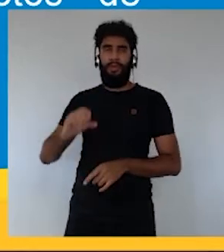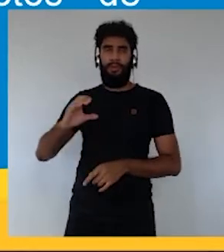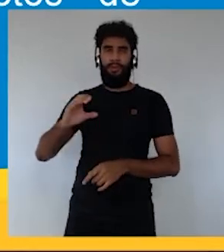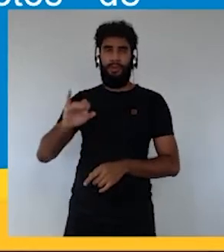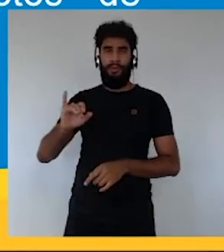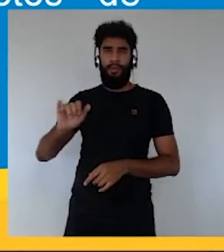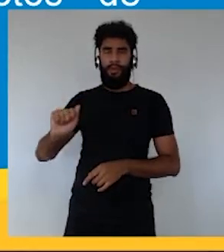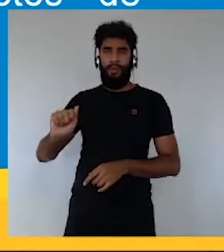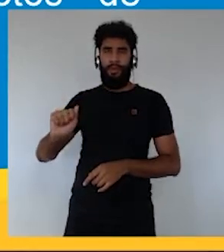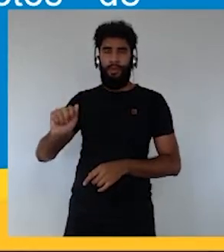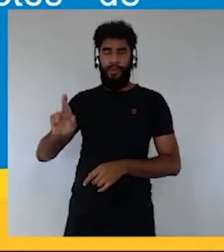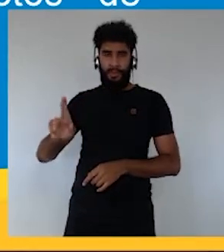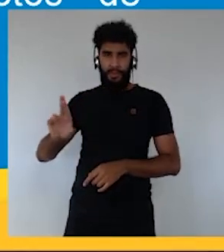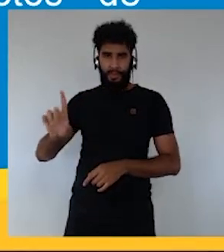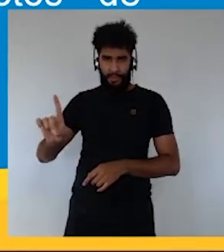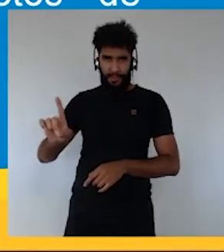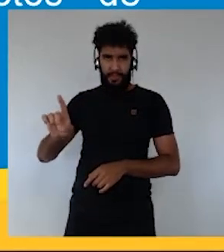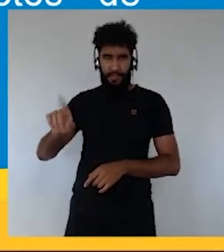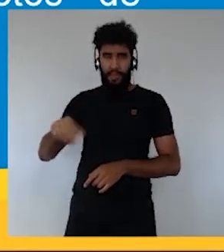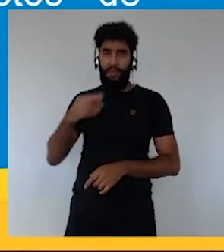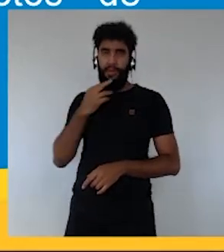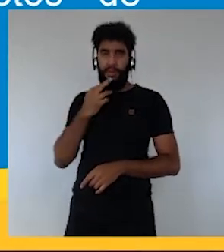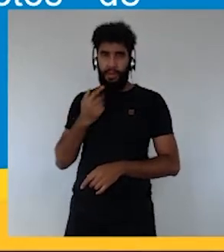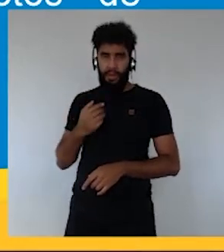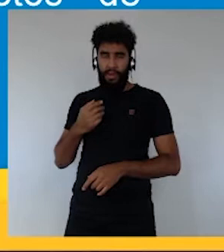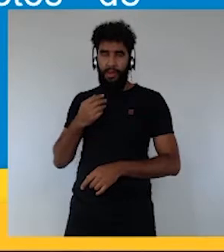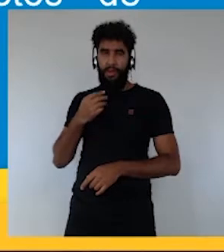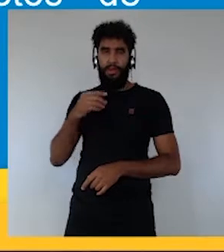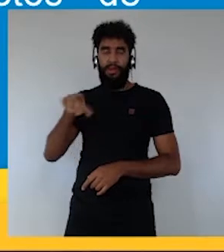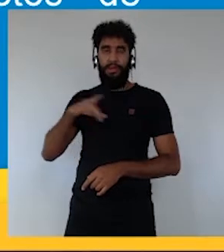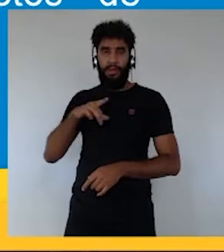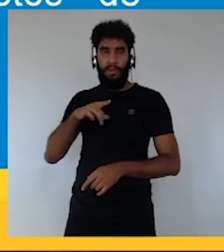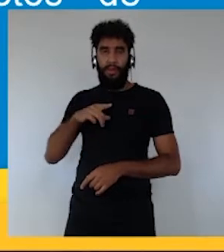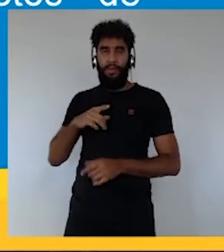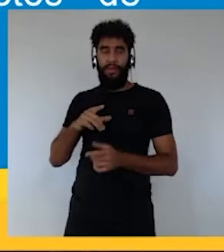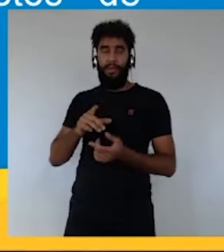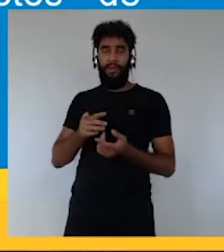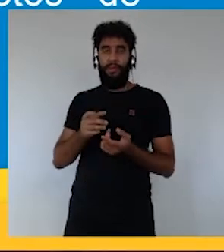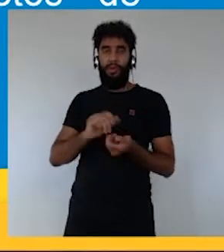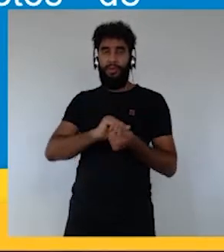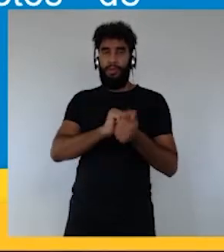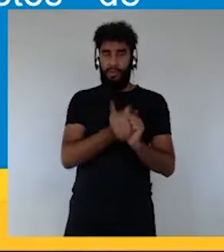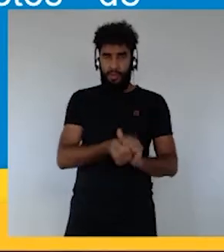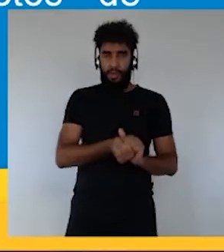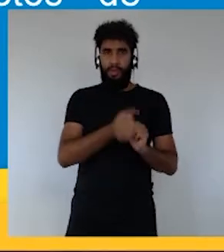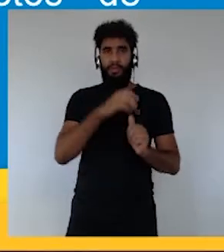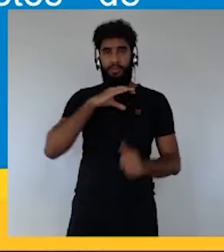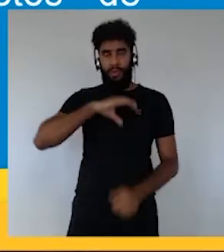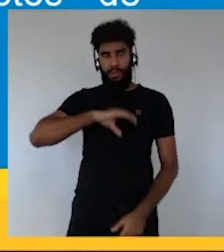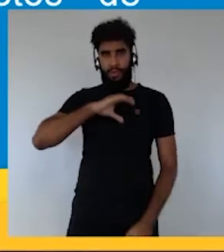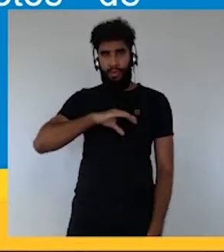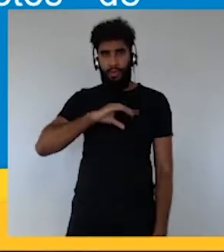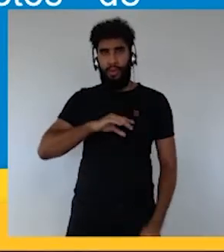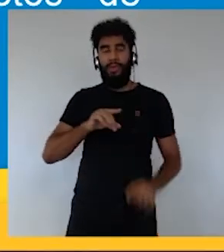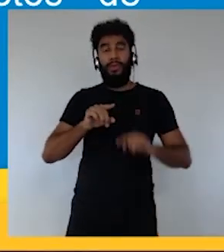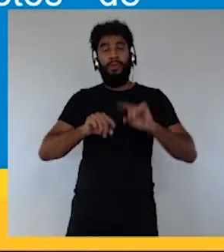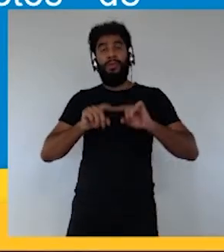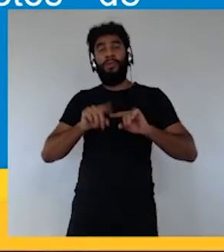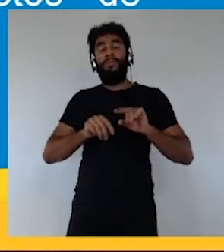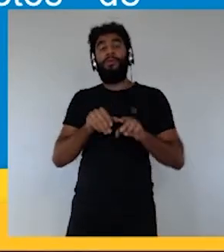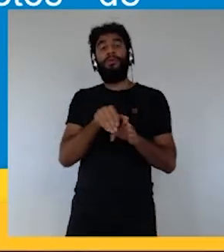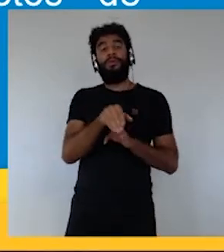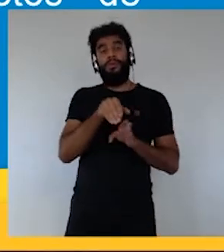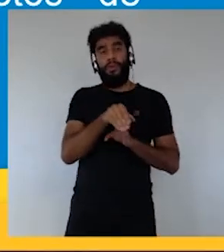Arbitrators, editou em inglês e foi traduzido para o português um instrumento com recomendações